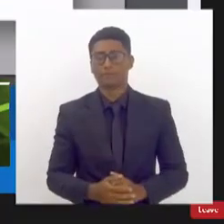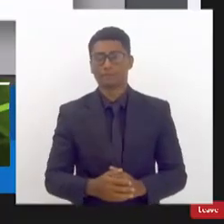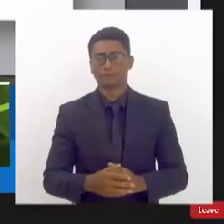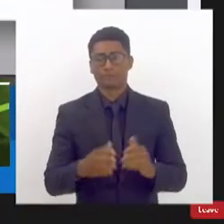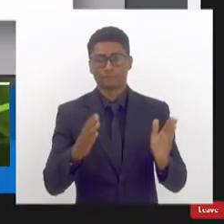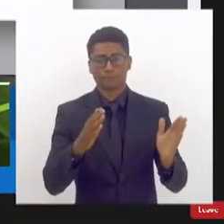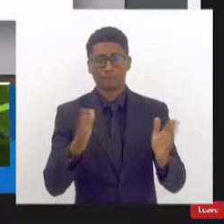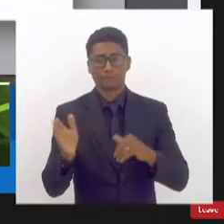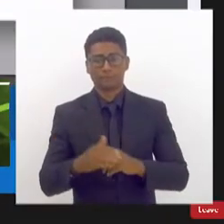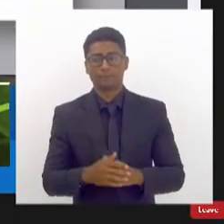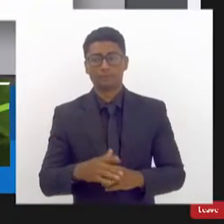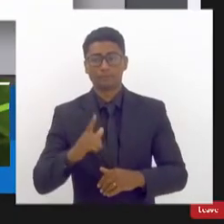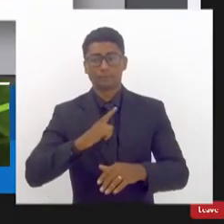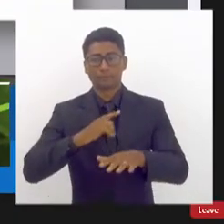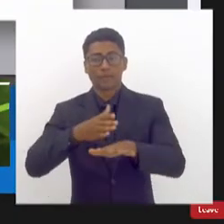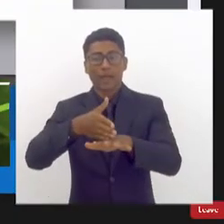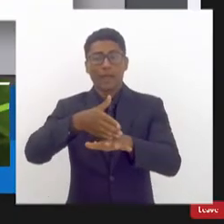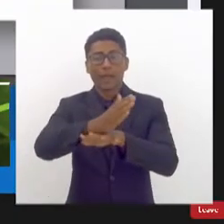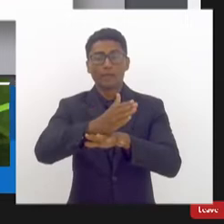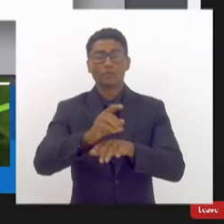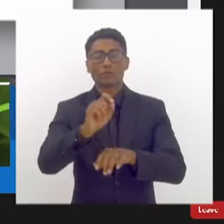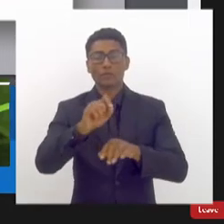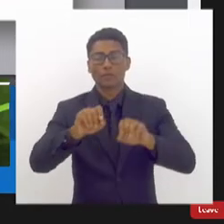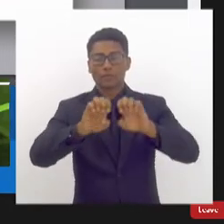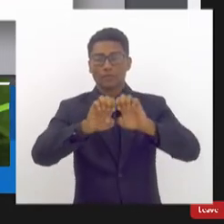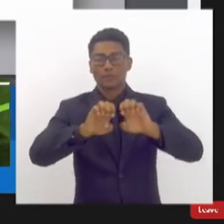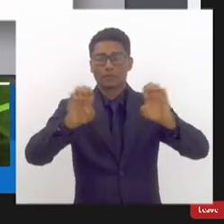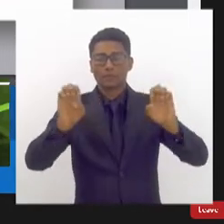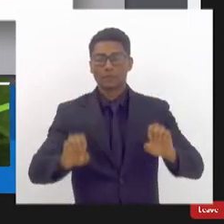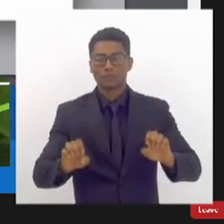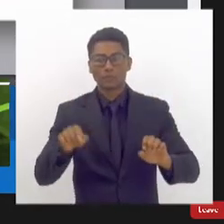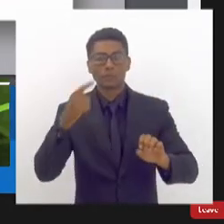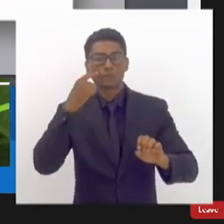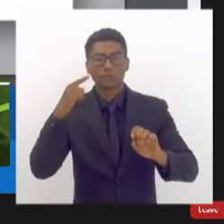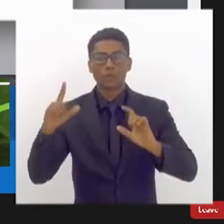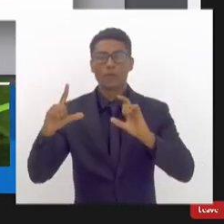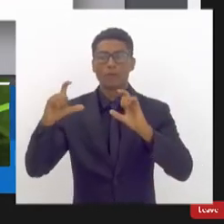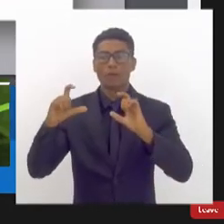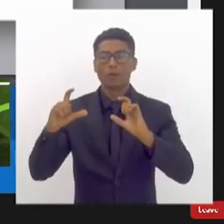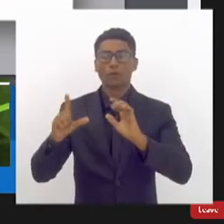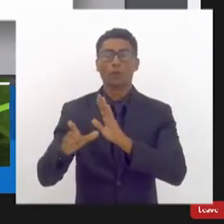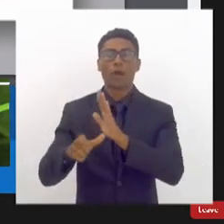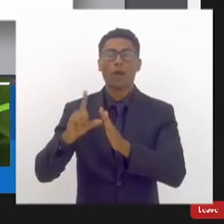Nós temos o eixo de infraestrutura. Essa aí é uma foto da plenária antiga.